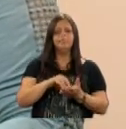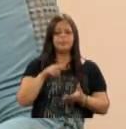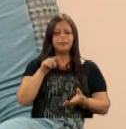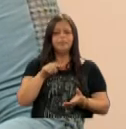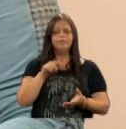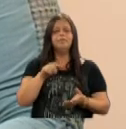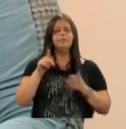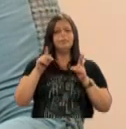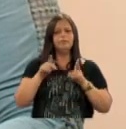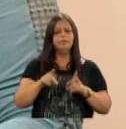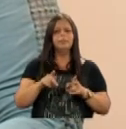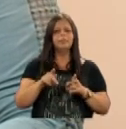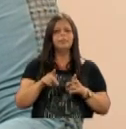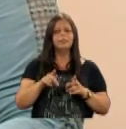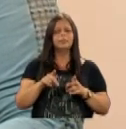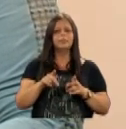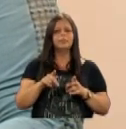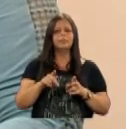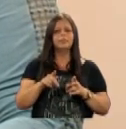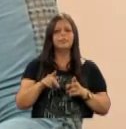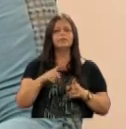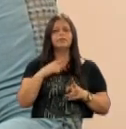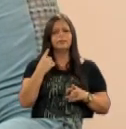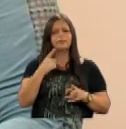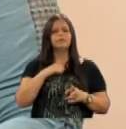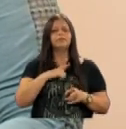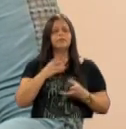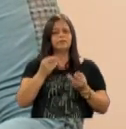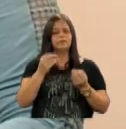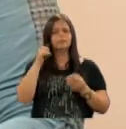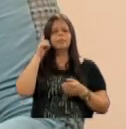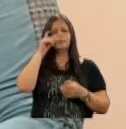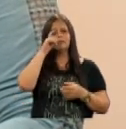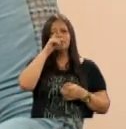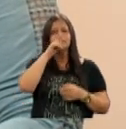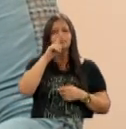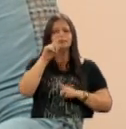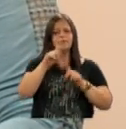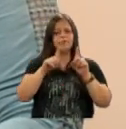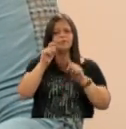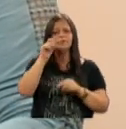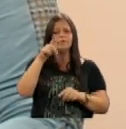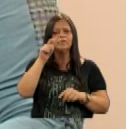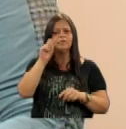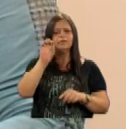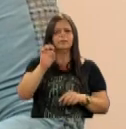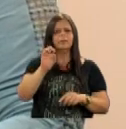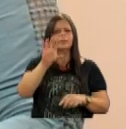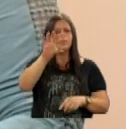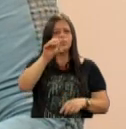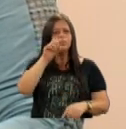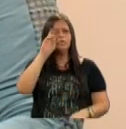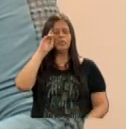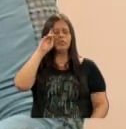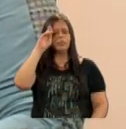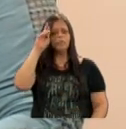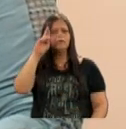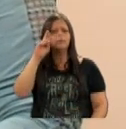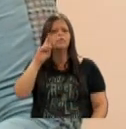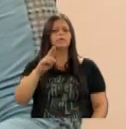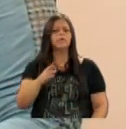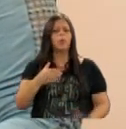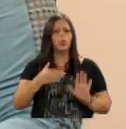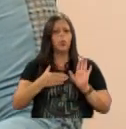né neste aspecto das pessoas se eduardo então nós enfrentamos algumas dificuldades em algumas a paz de buscarmos uma